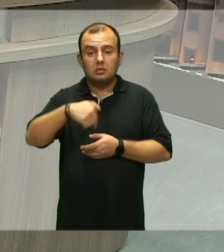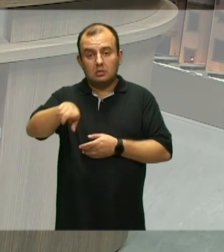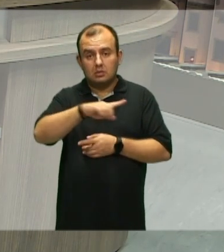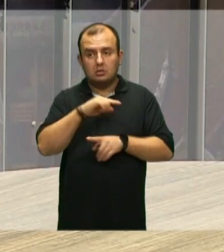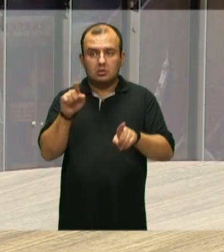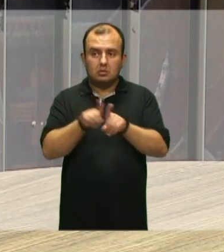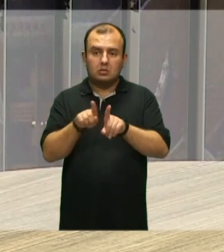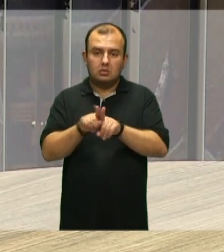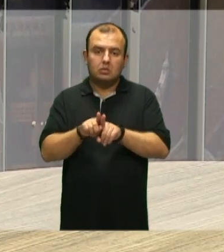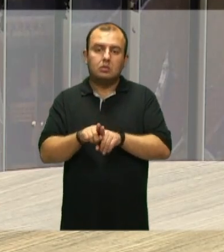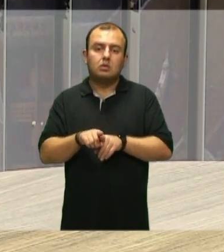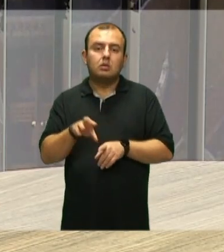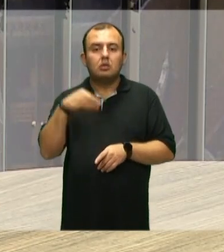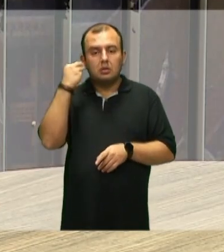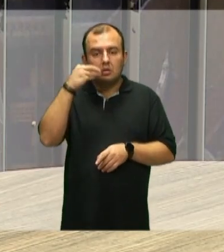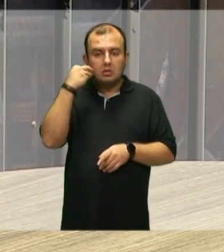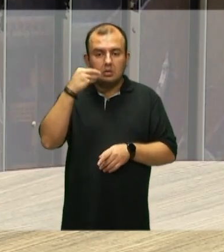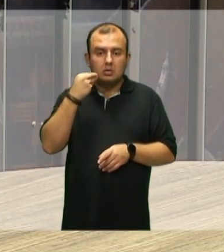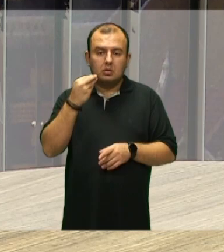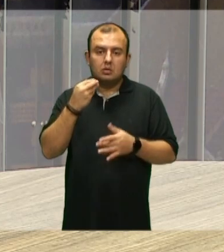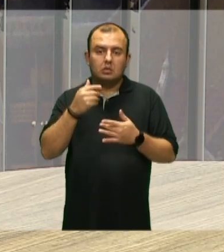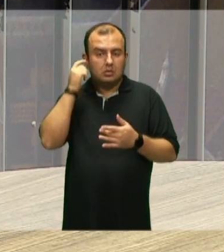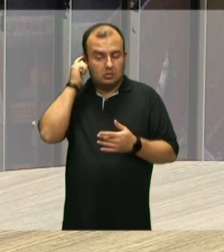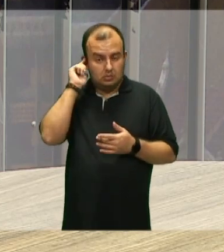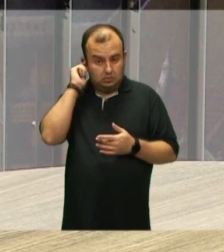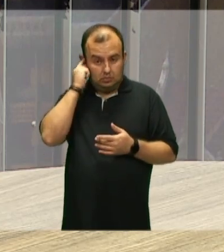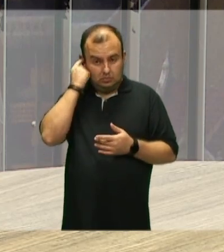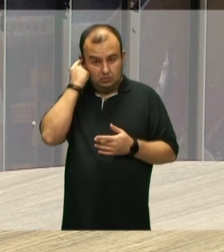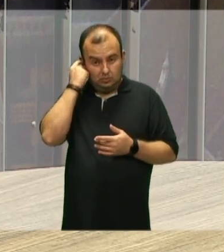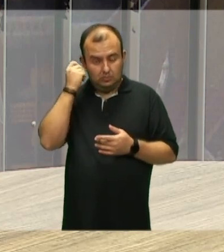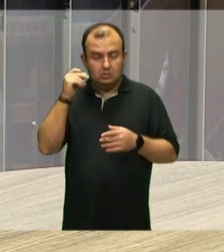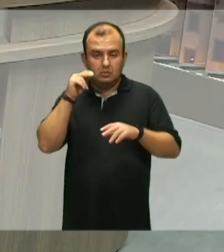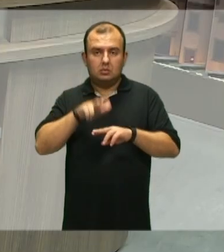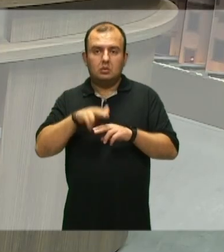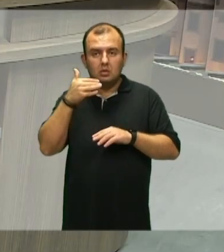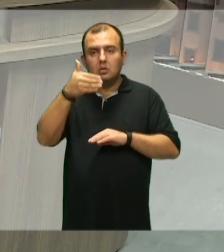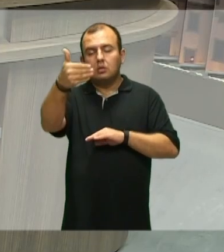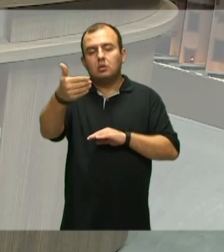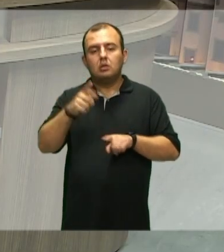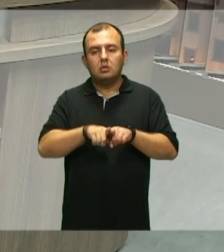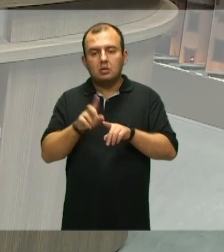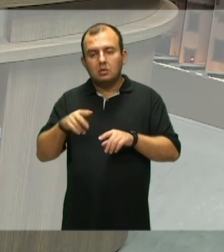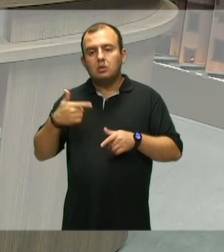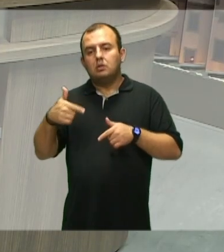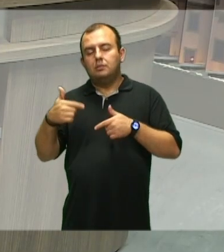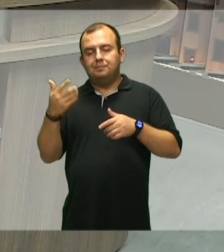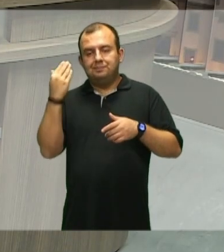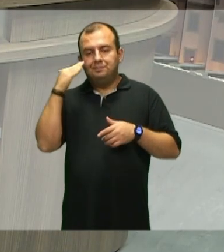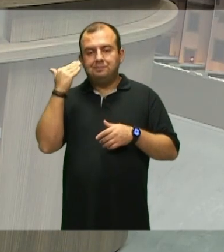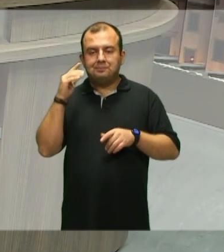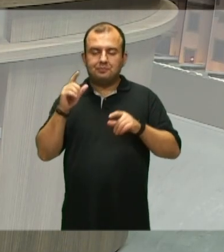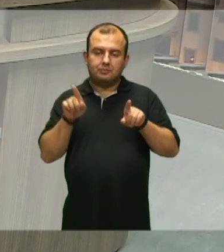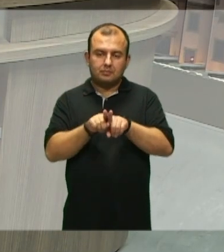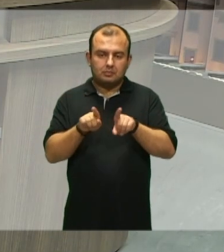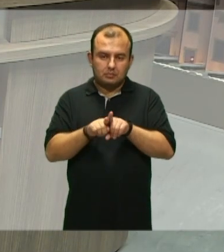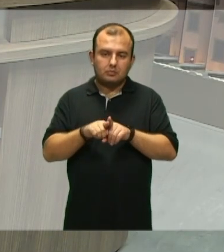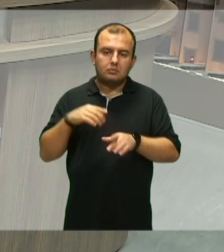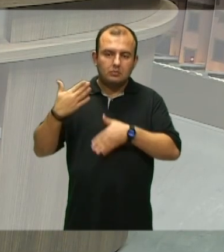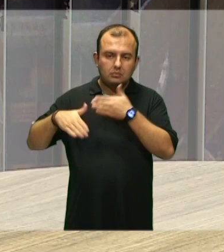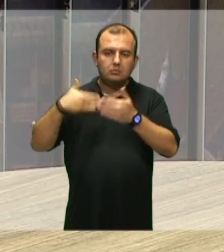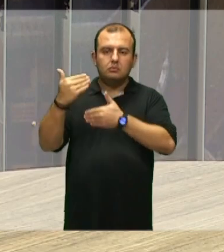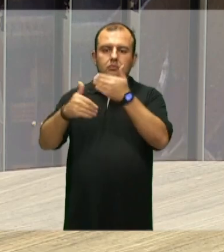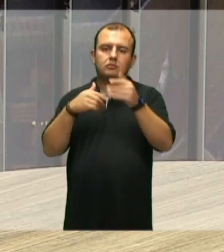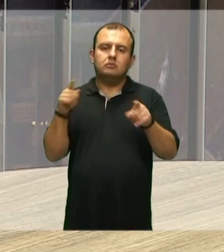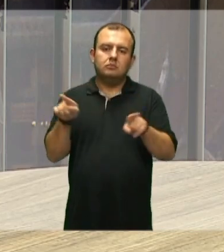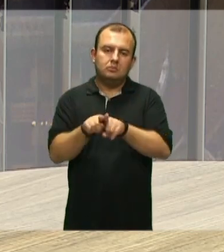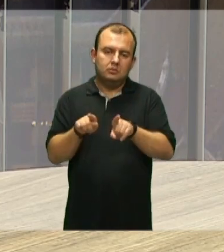também experienciarem para além do lugar de sentar e assistir uma peça e entenderem também o que está por trás de uma construção,